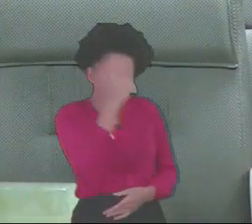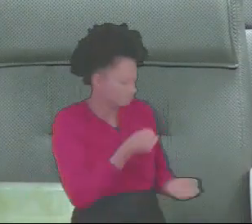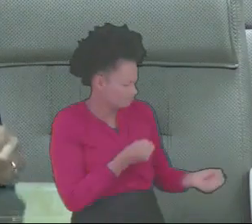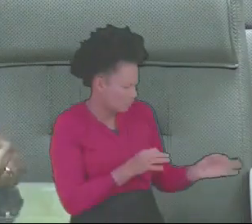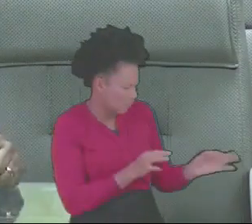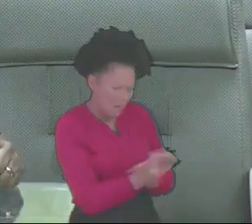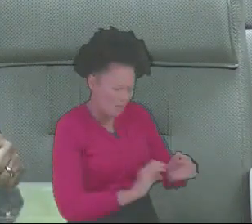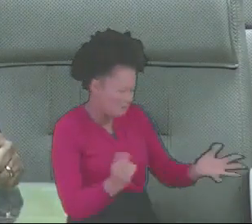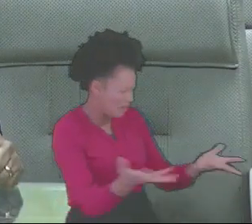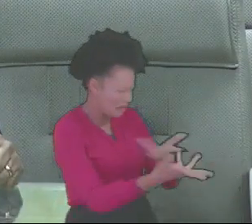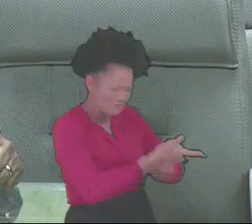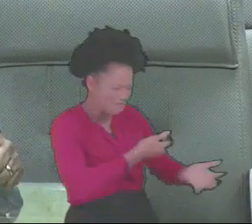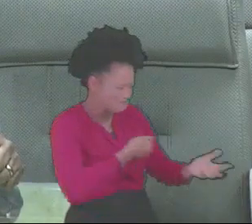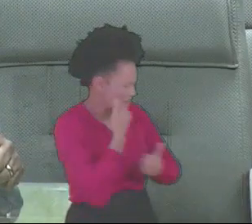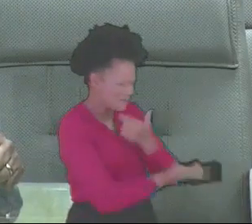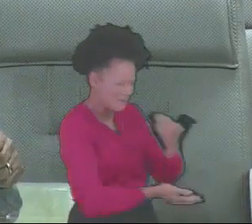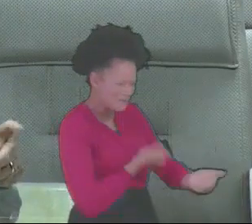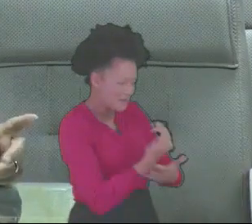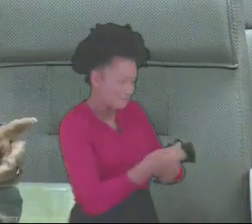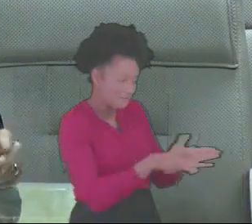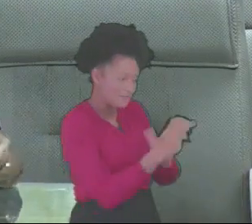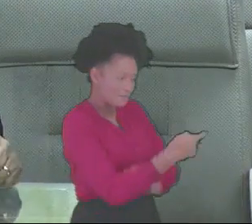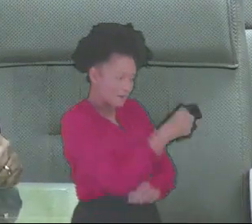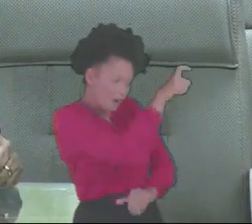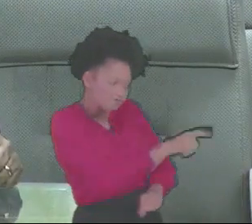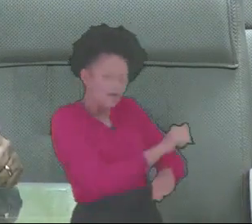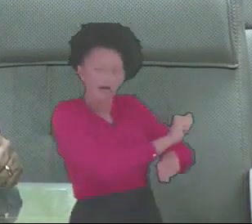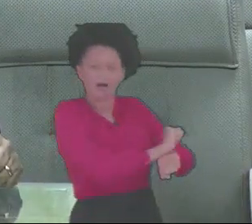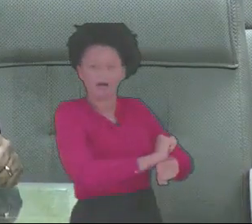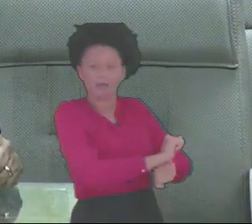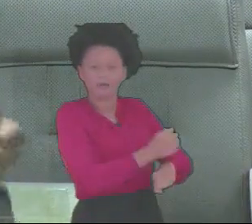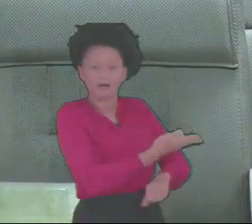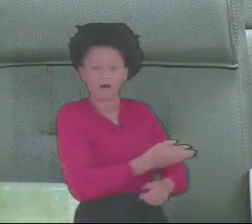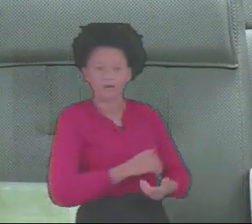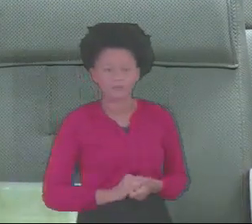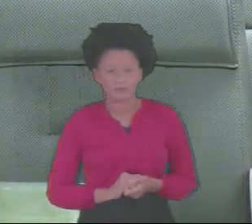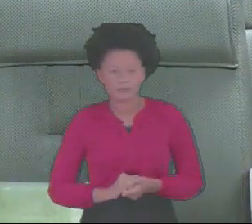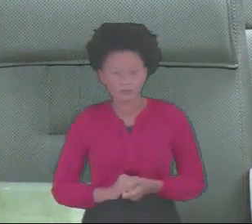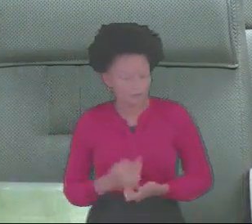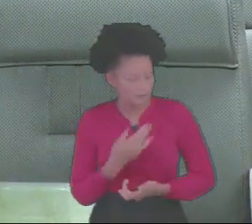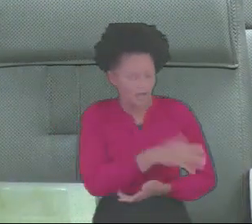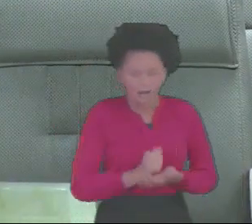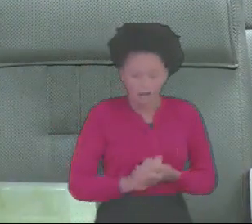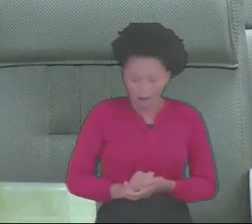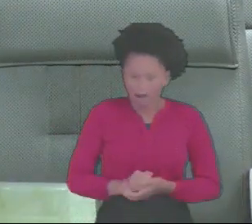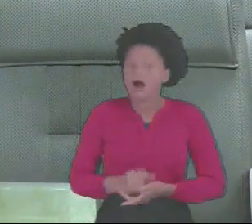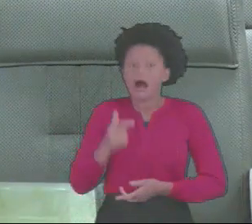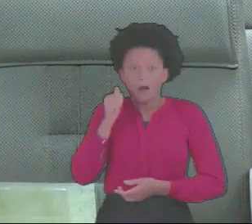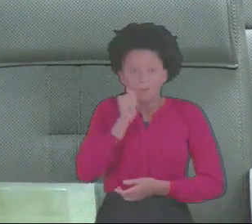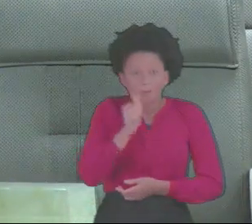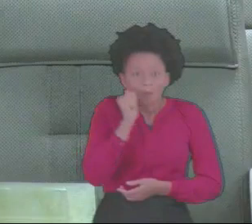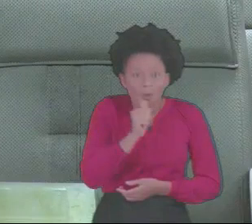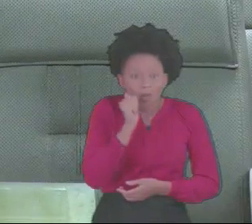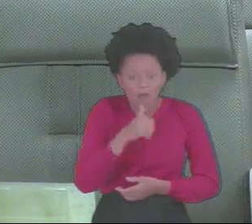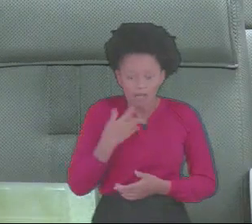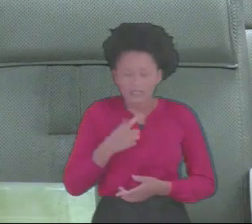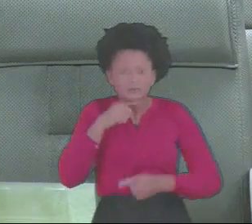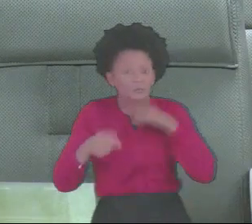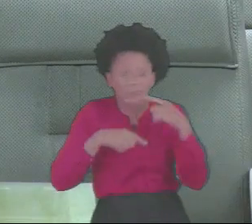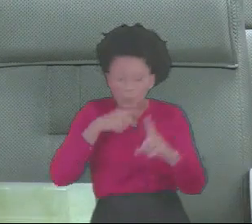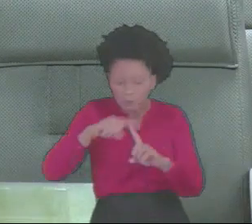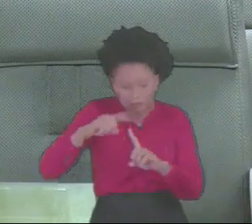faz grandes coisas na vida deste homem Abrir Madrid mãos de mulher estéril o a mulher